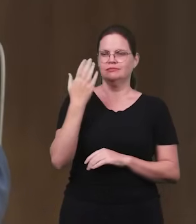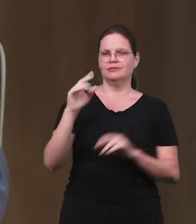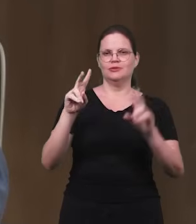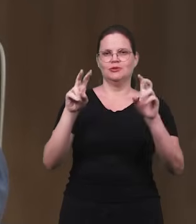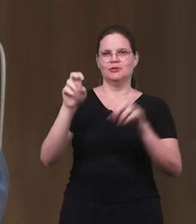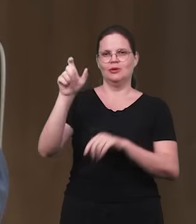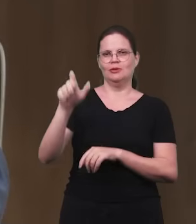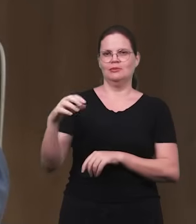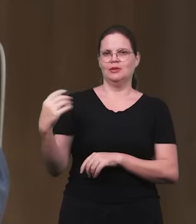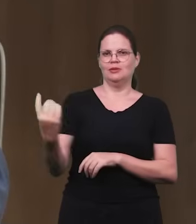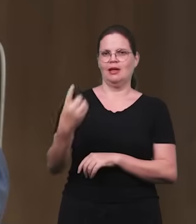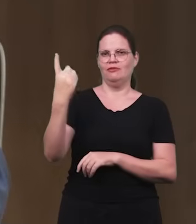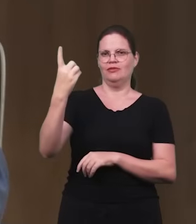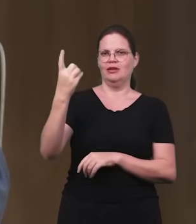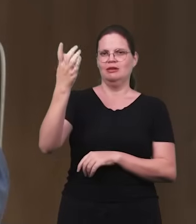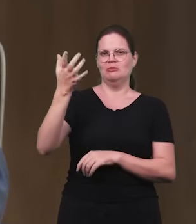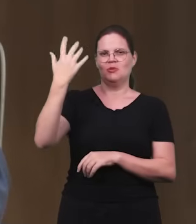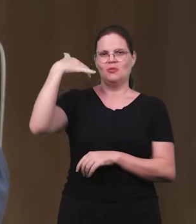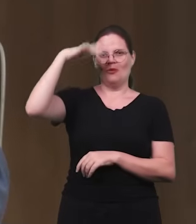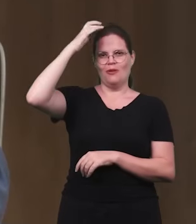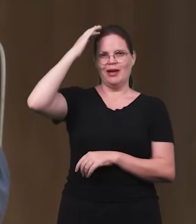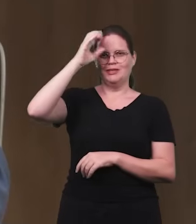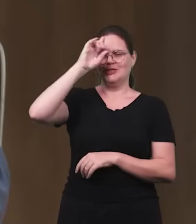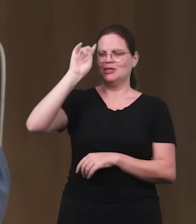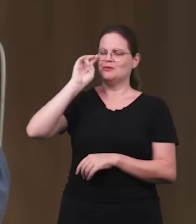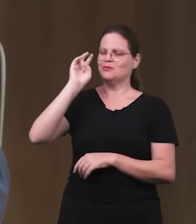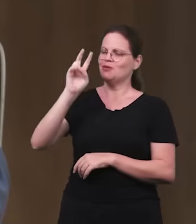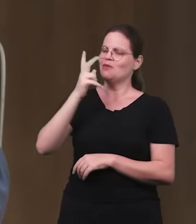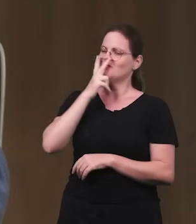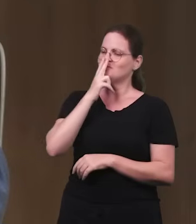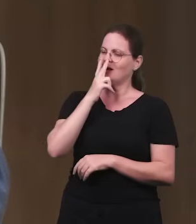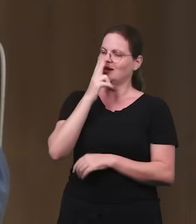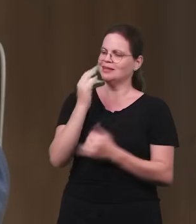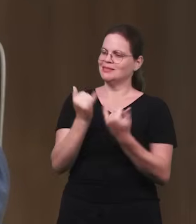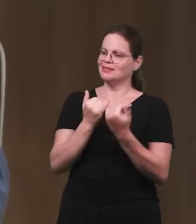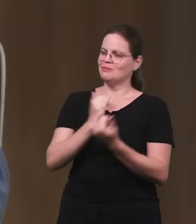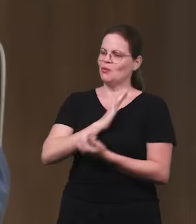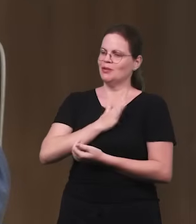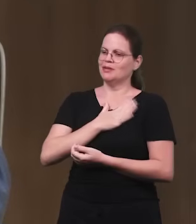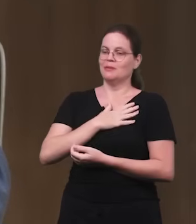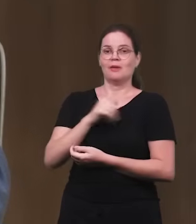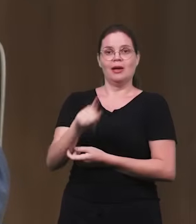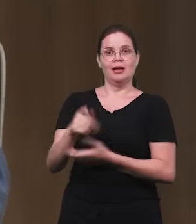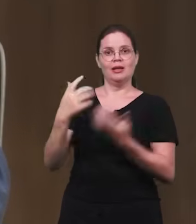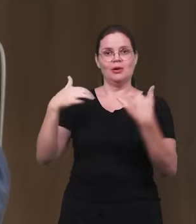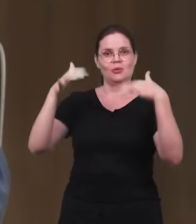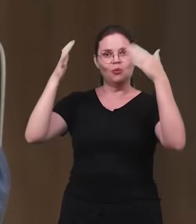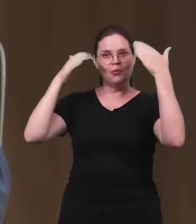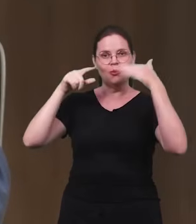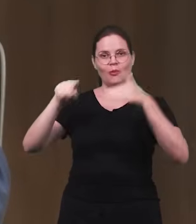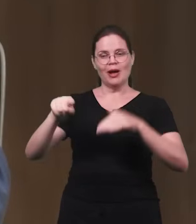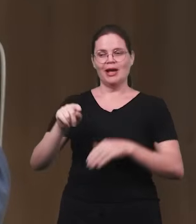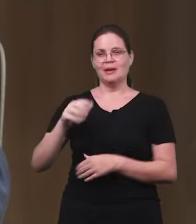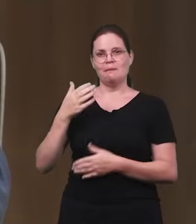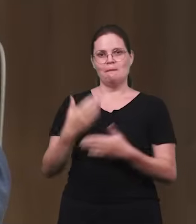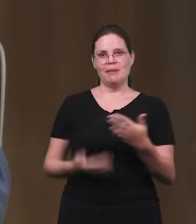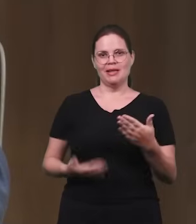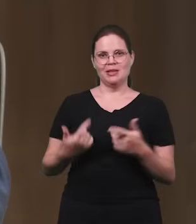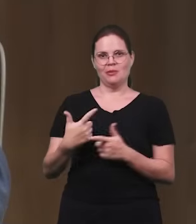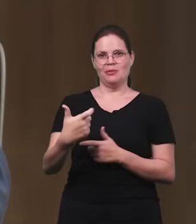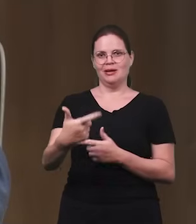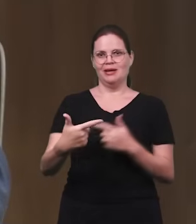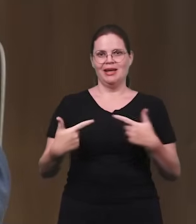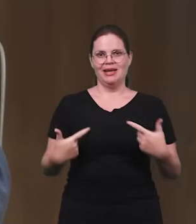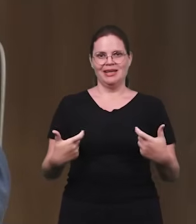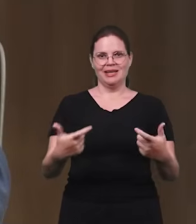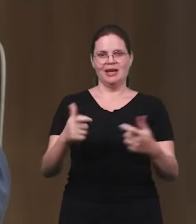um rei que era segundo o coração de Deus. Um rei e um soldado que nunca perdeu uma batalha, um homem de